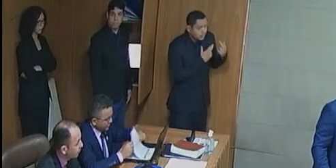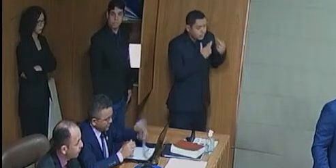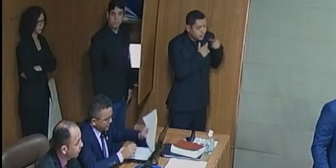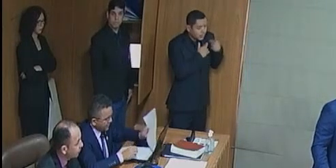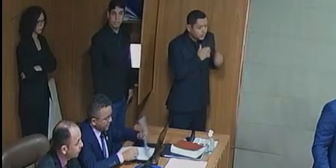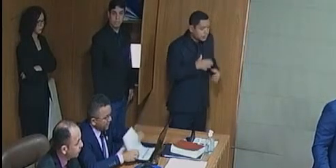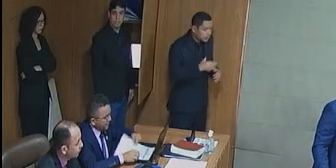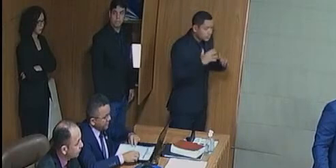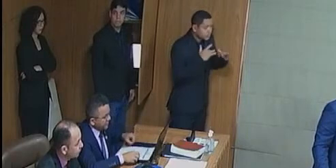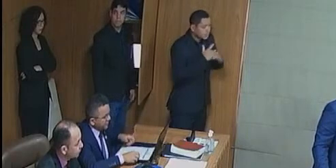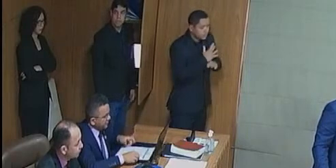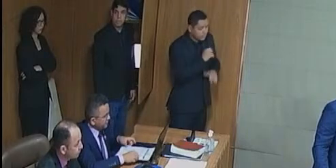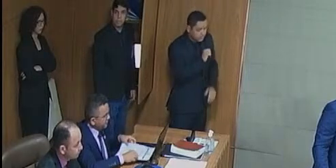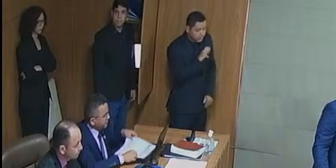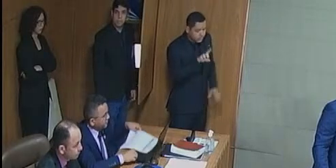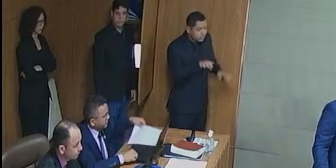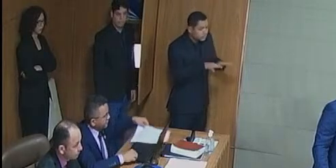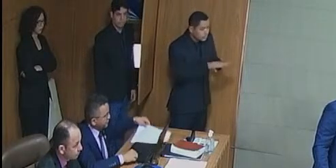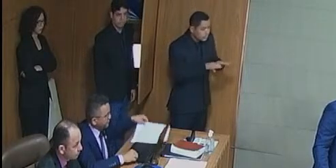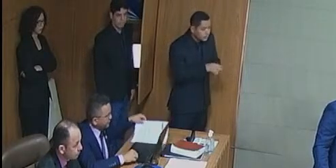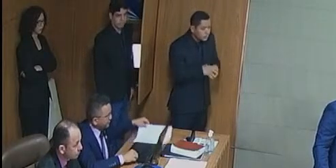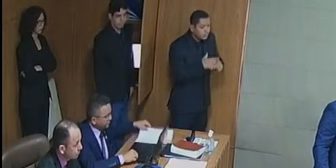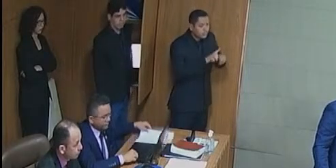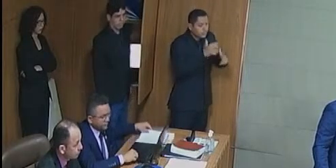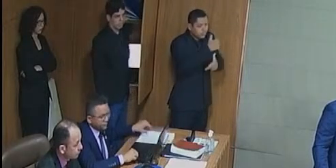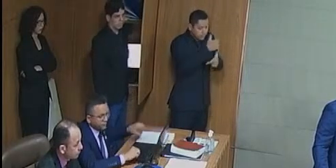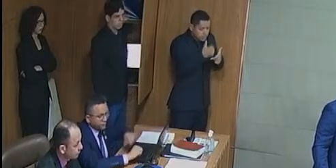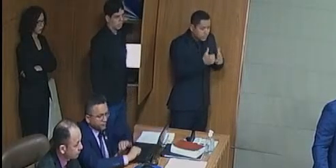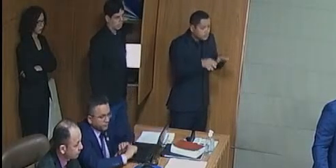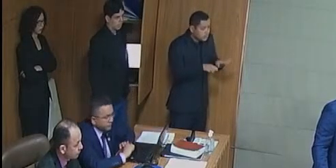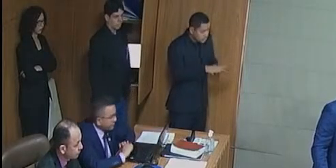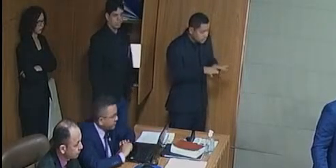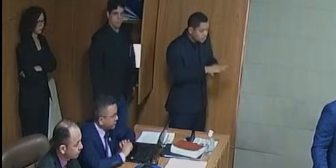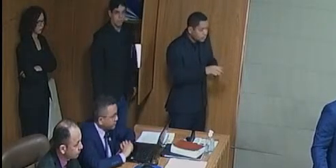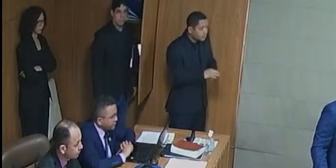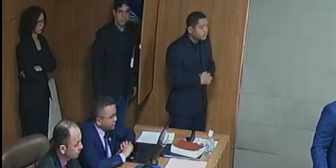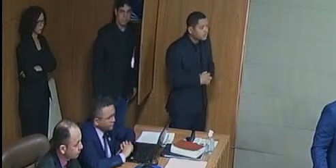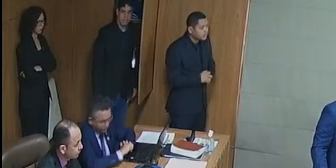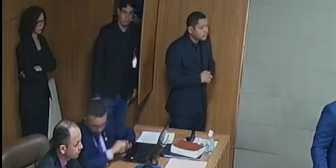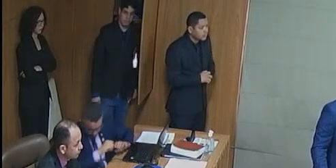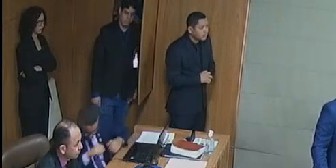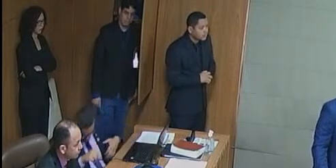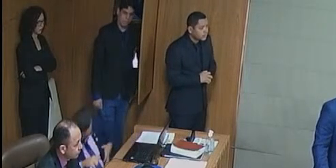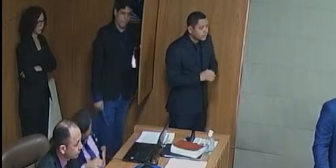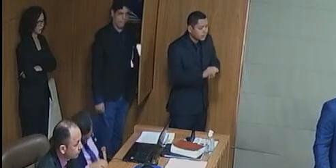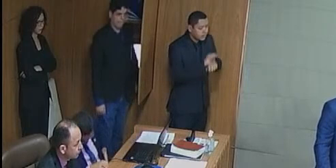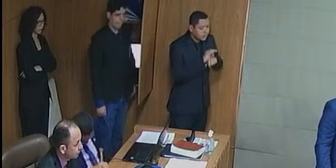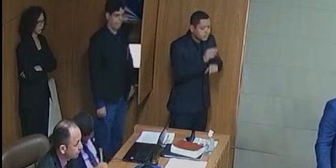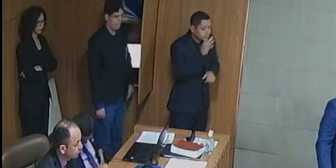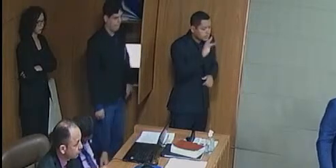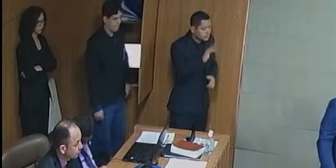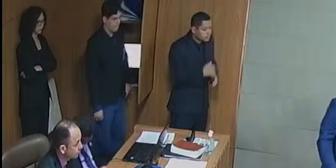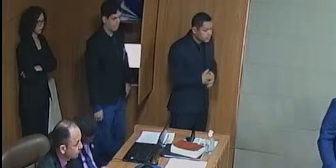cidade de São luí com os outros poderes e com a nossa Constituição